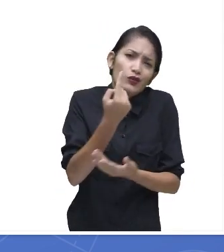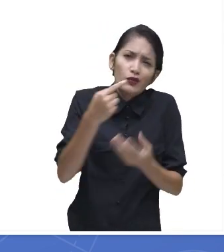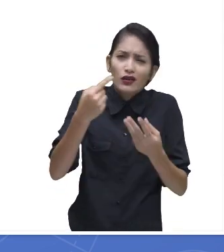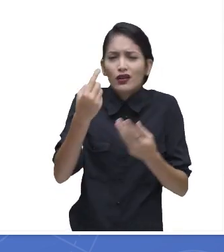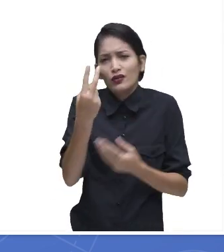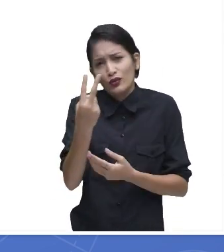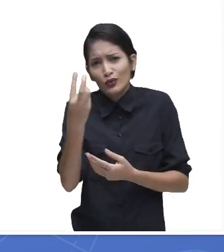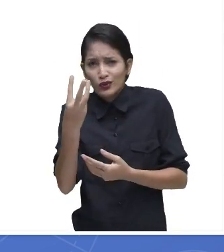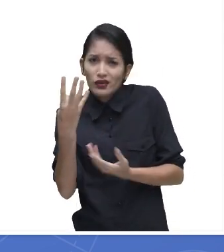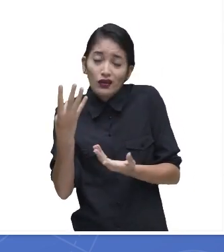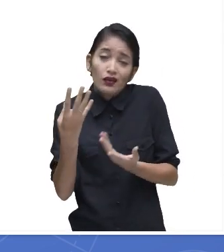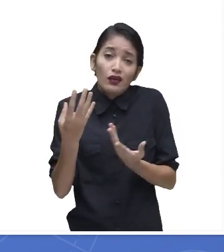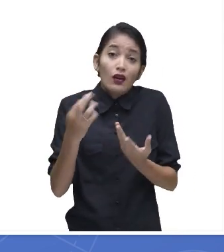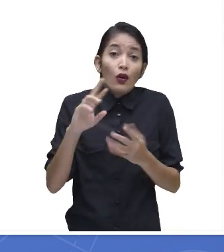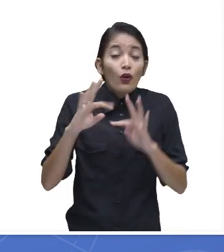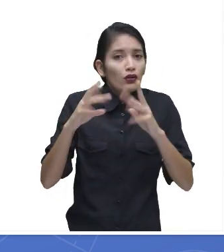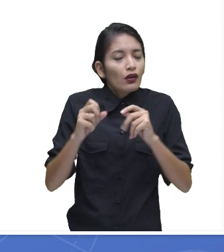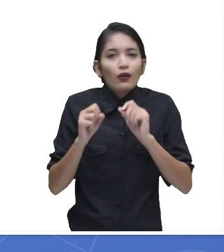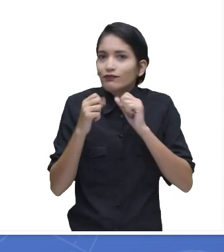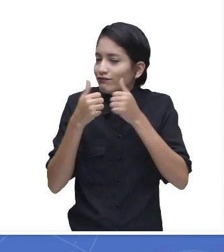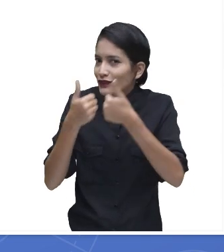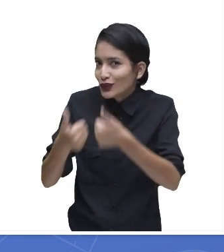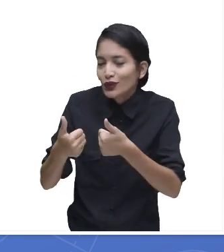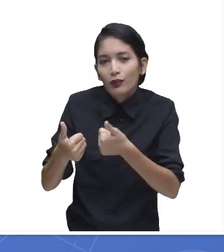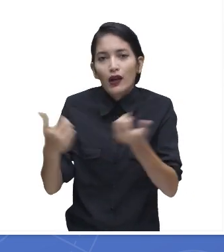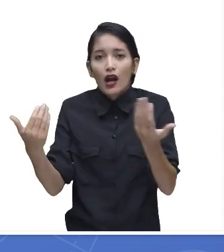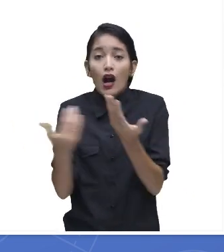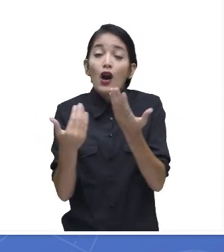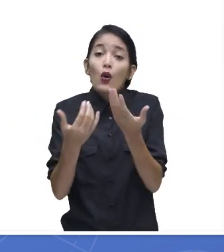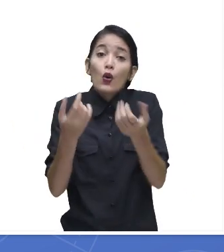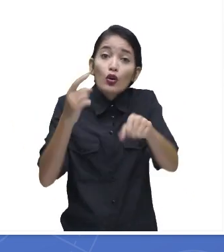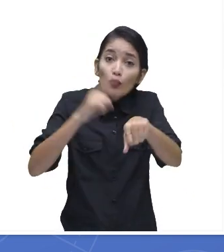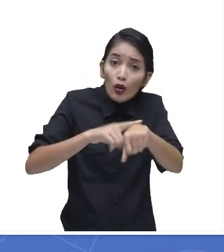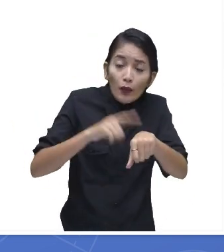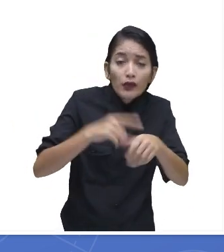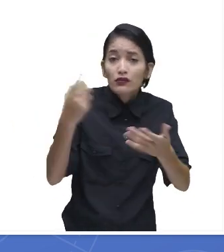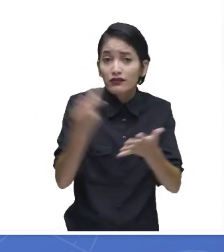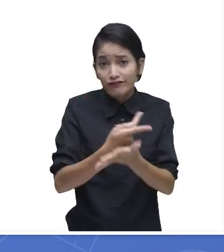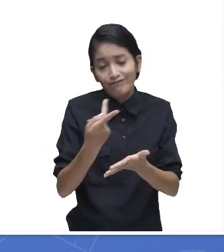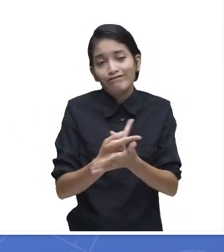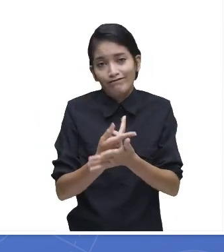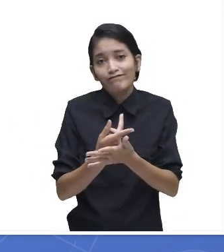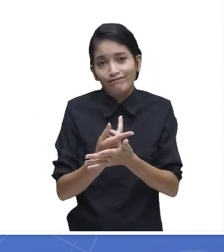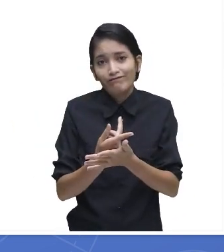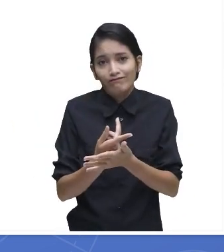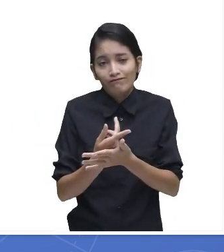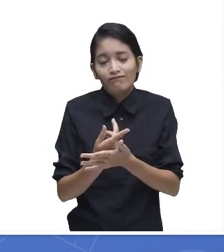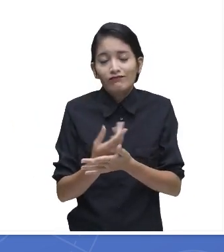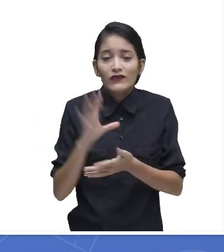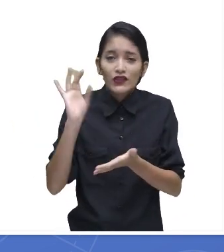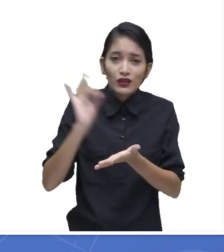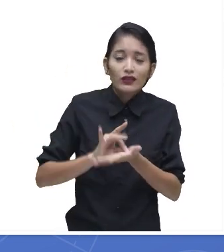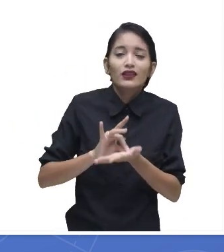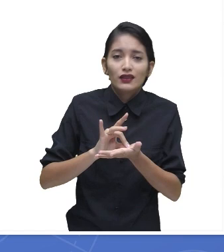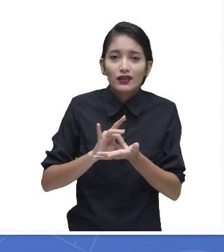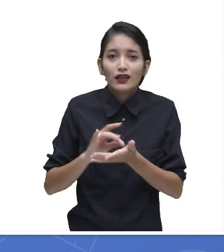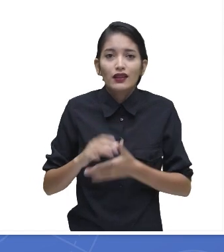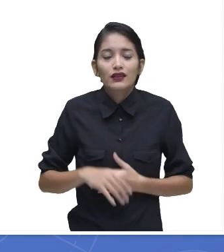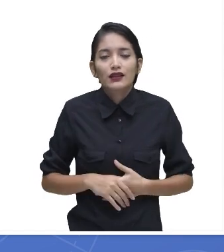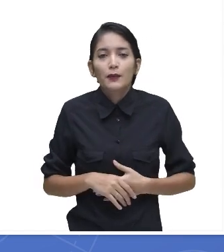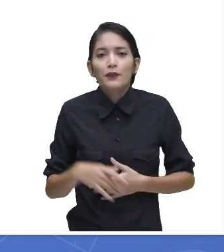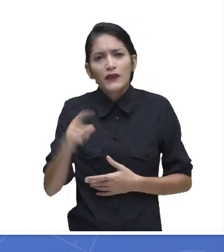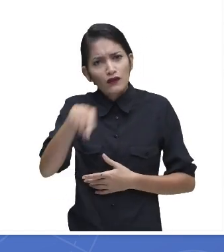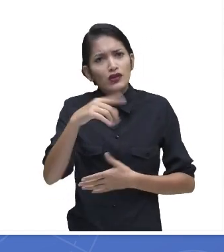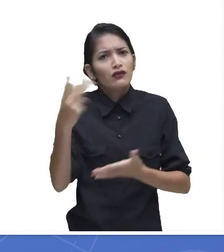ou todas, né? Tá tudo bem, o momento de errar é esse aqui, né? Como a gente sempre fala. Né? Vocês vão